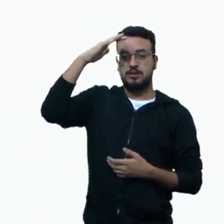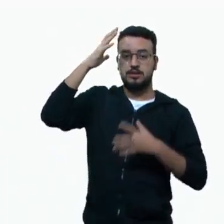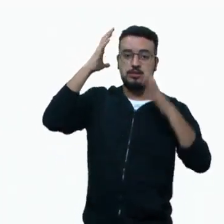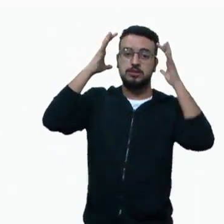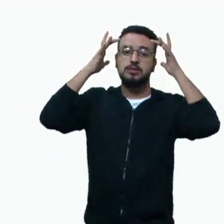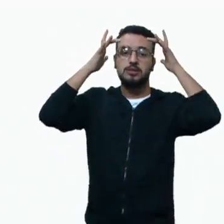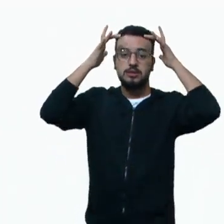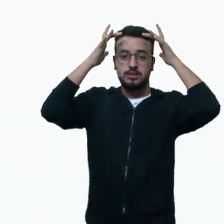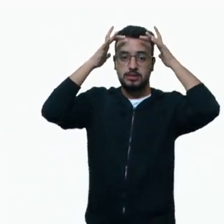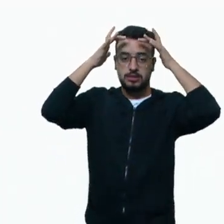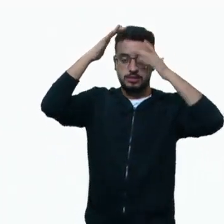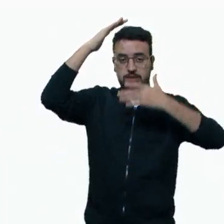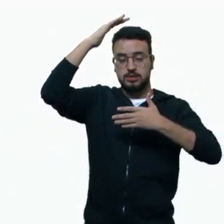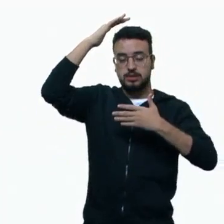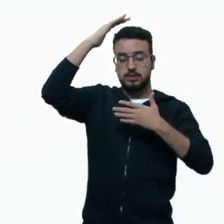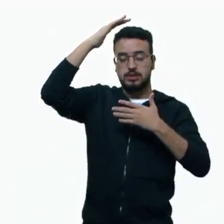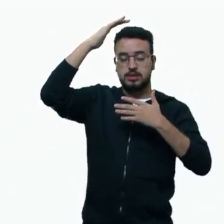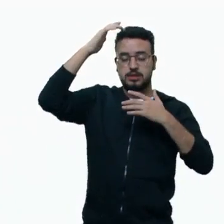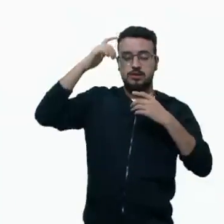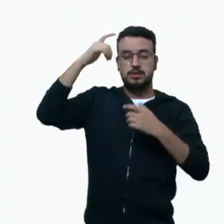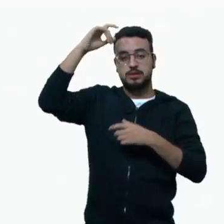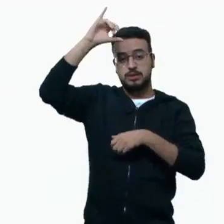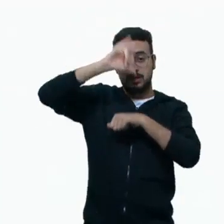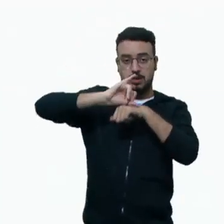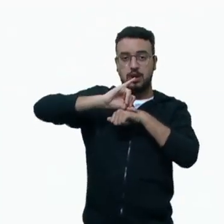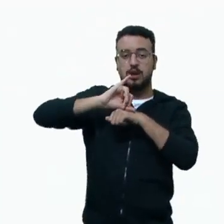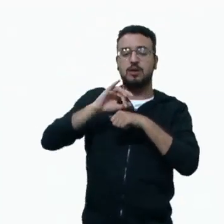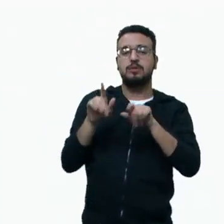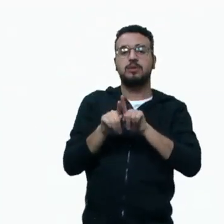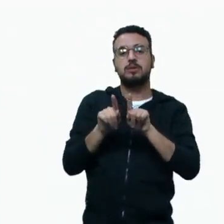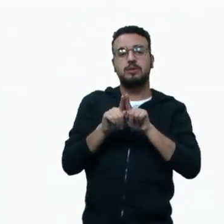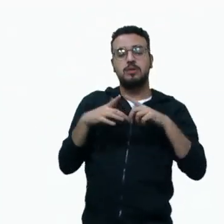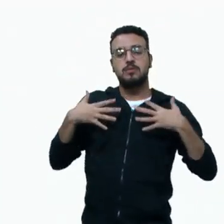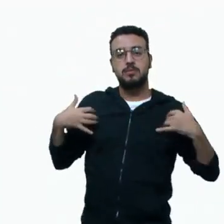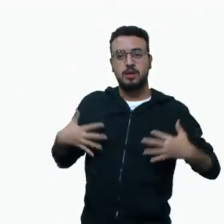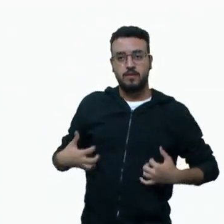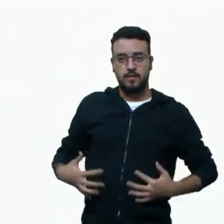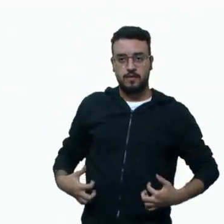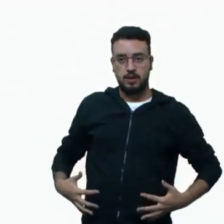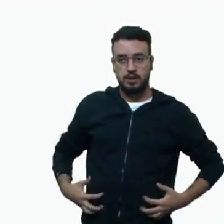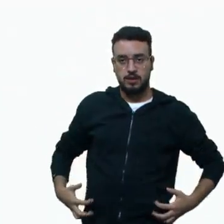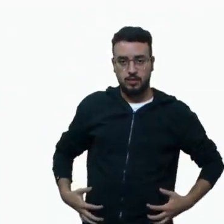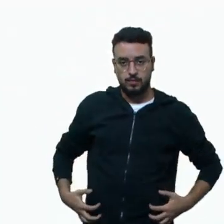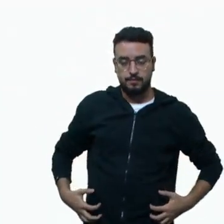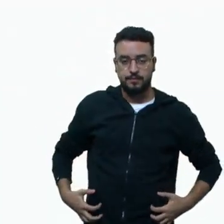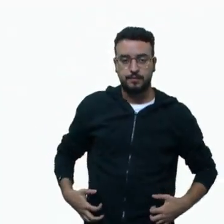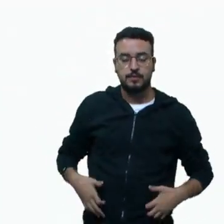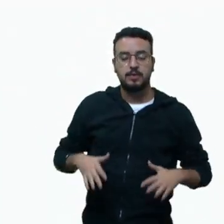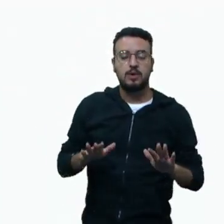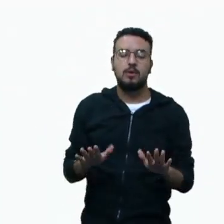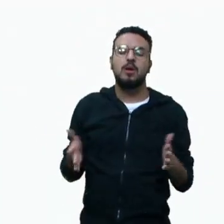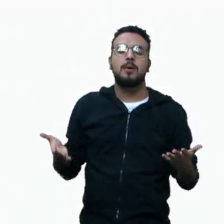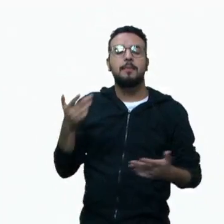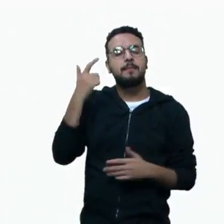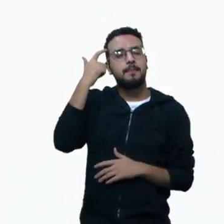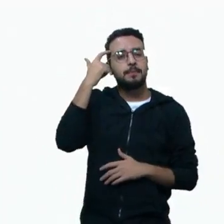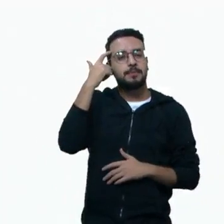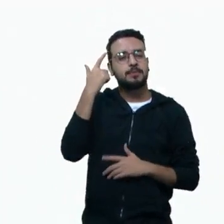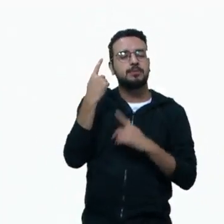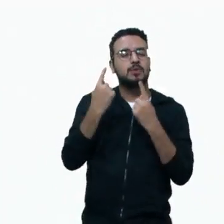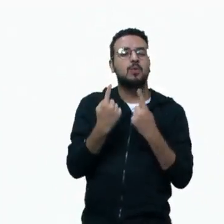temos o sistema nervoso autônomo, mas eu vou explicar mais para frente. Agora, pensando quais